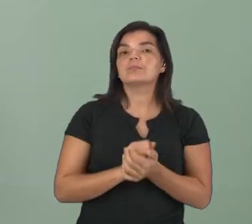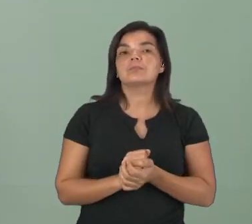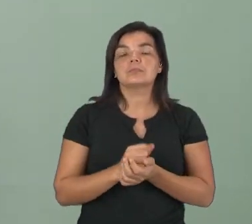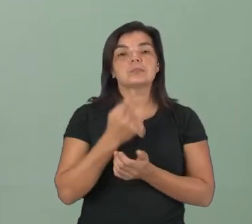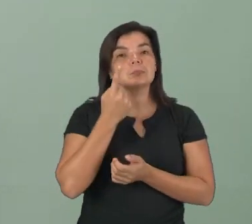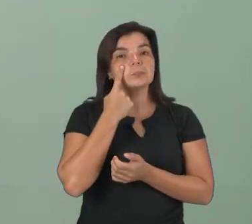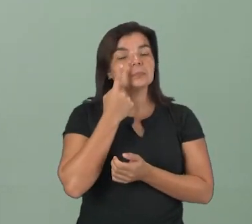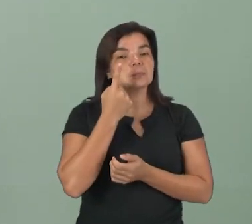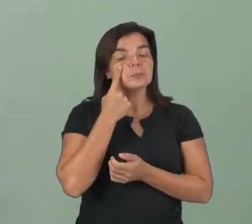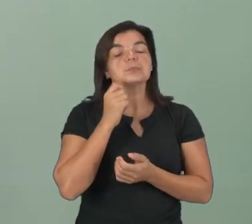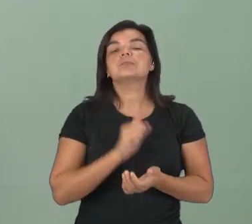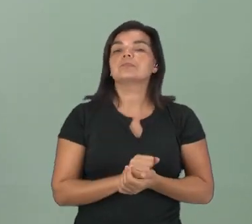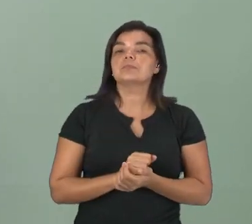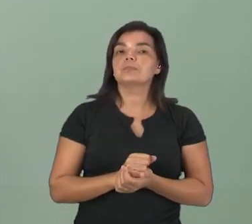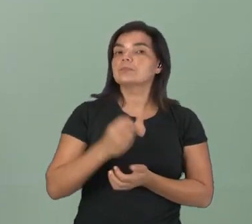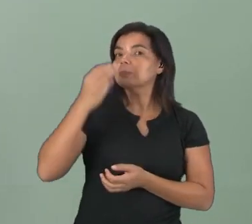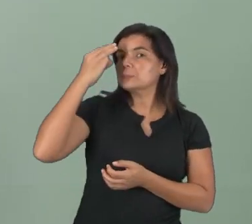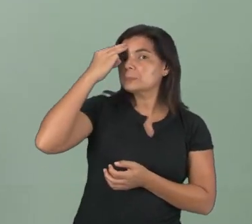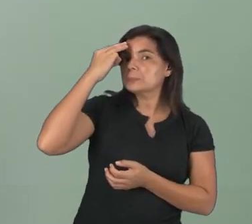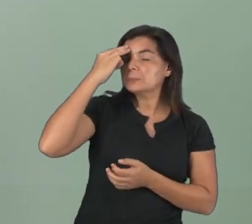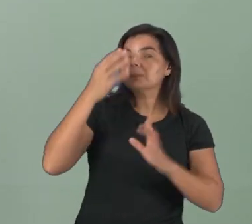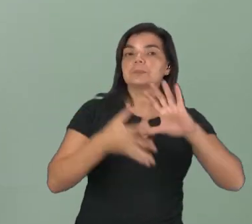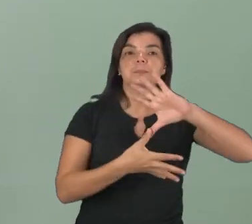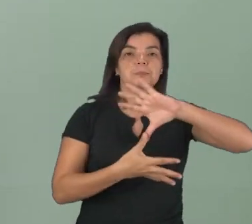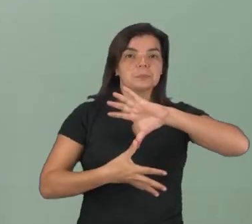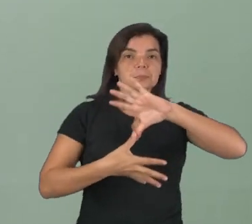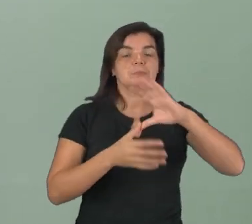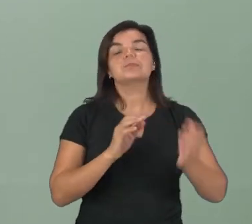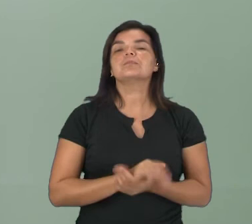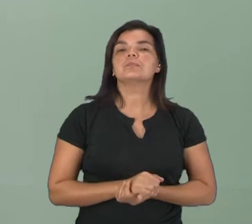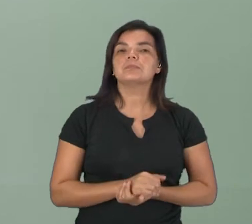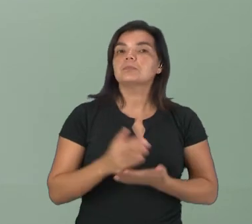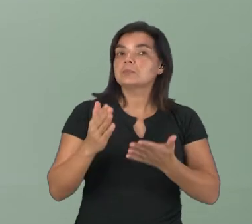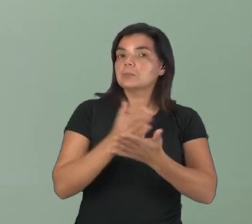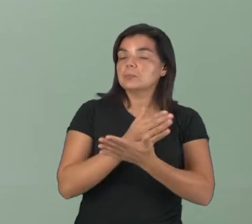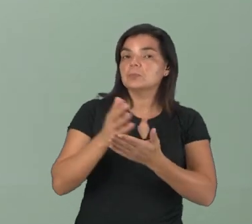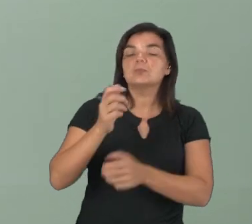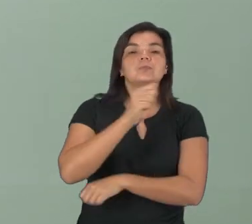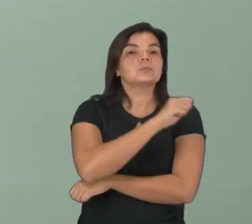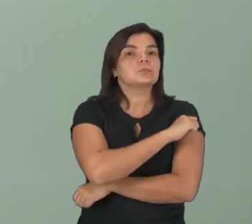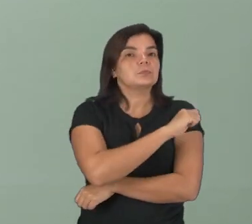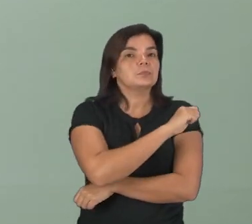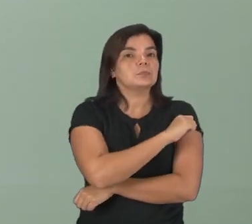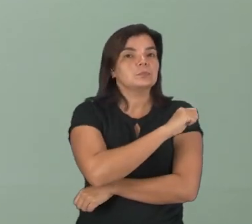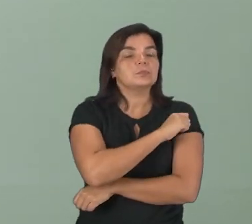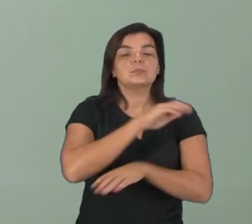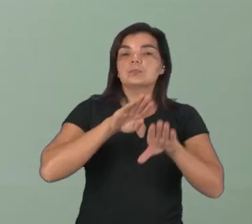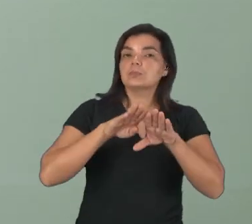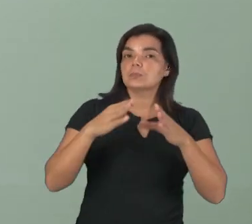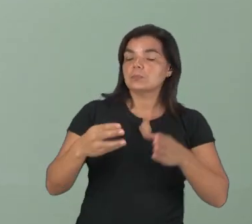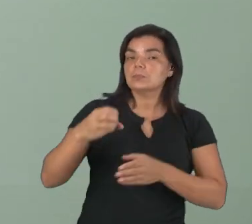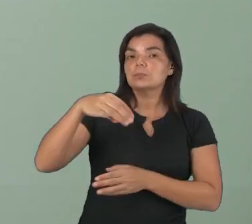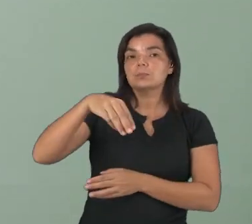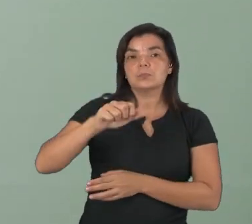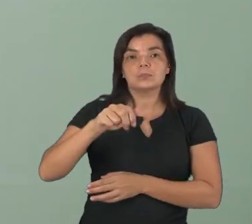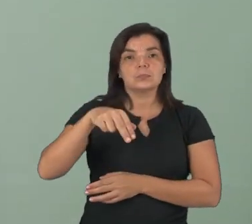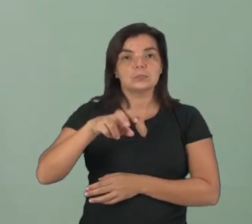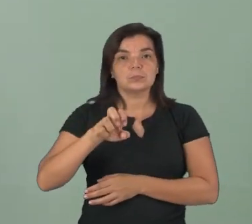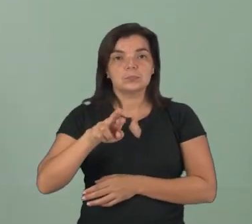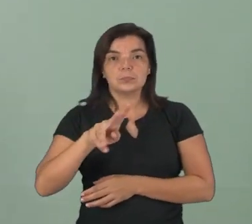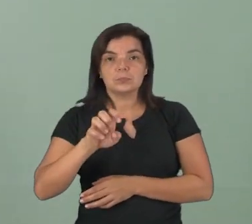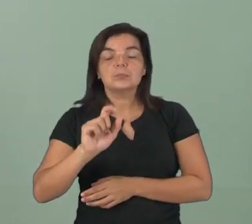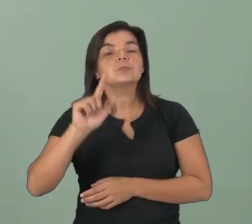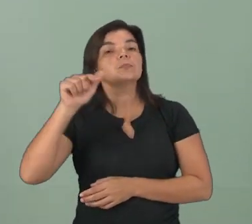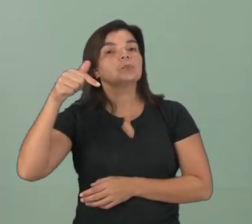poder fazer um mapa mental. Então, alguns alunos representaram através de maquete e